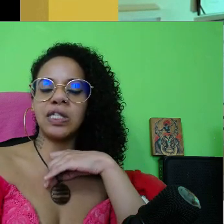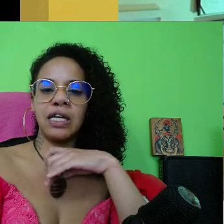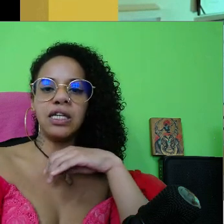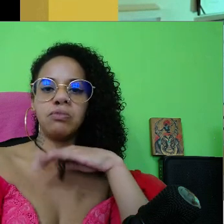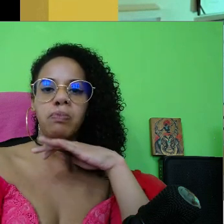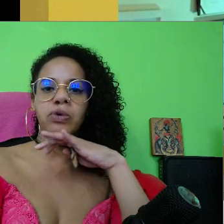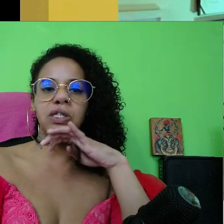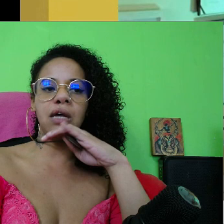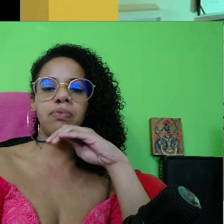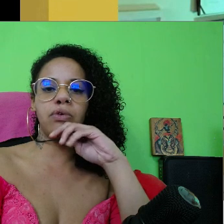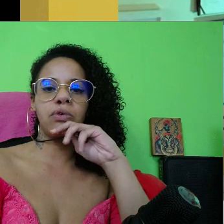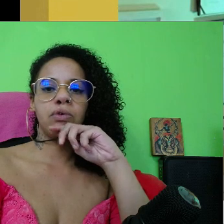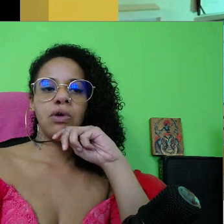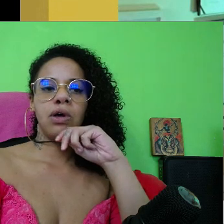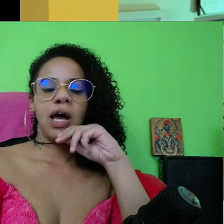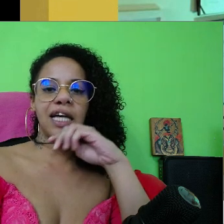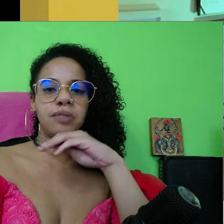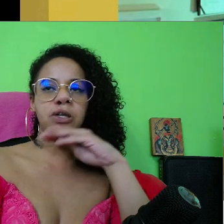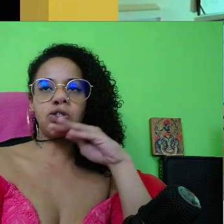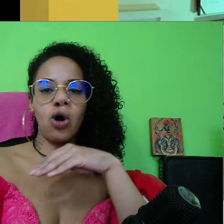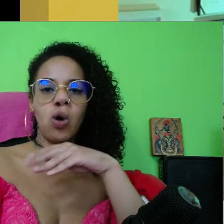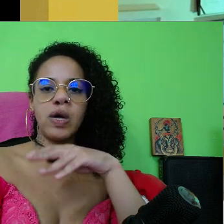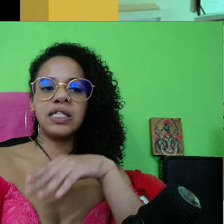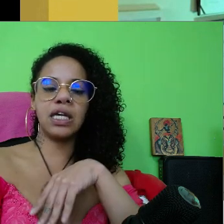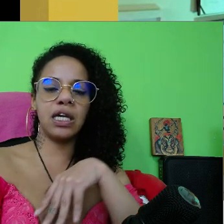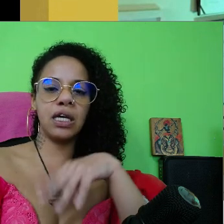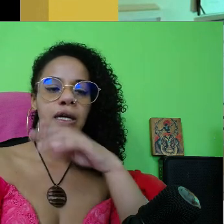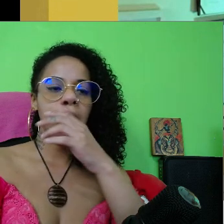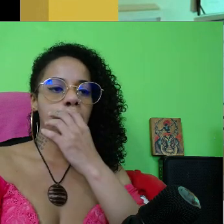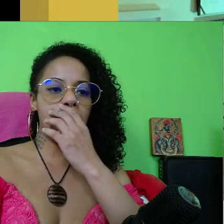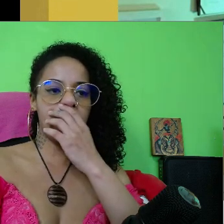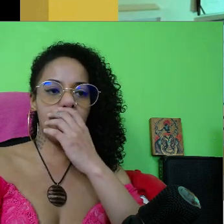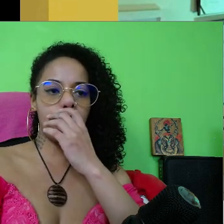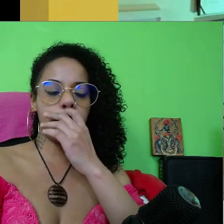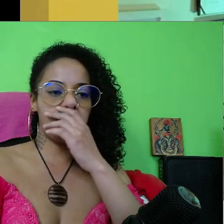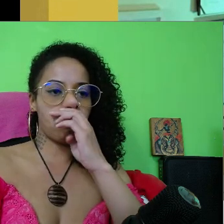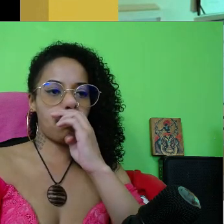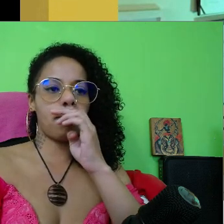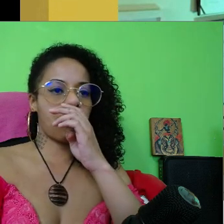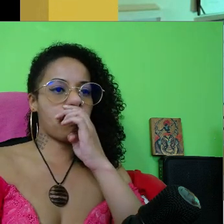o socialismo por exemplo as pessoas que